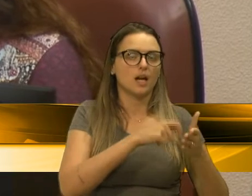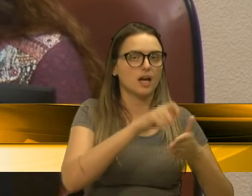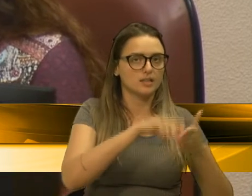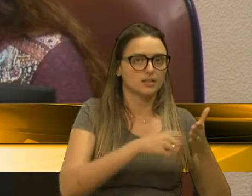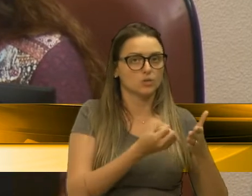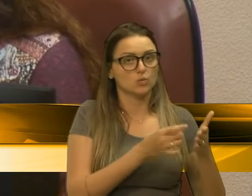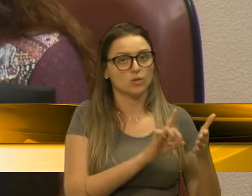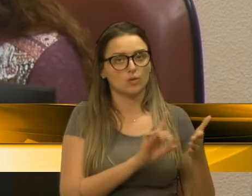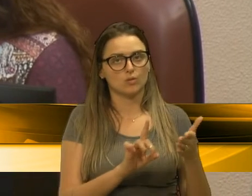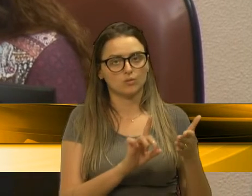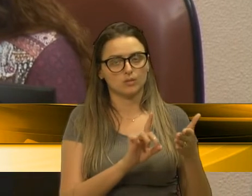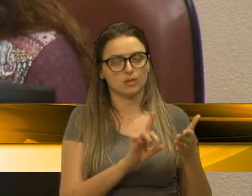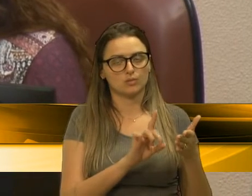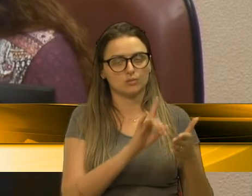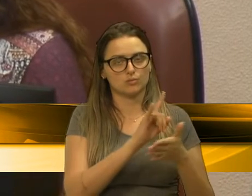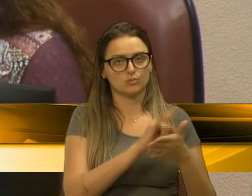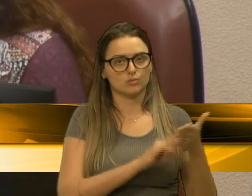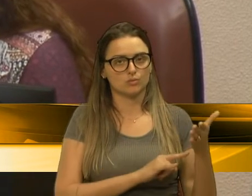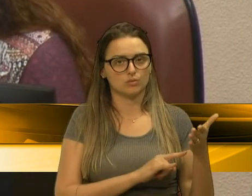seus efeitos.